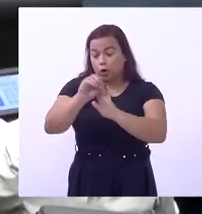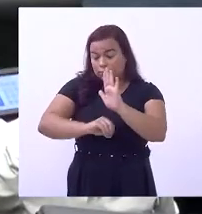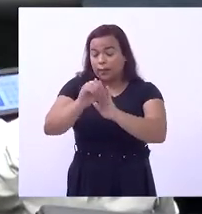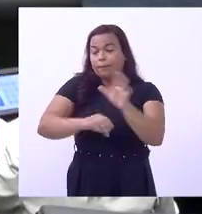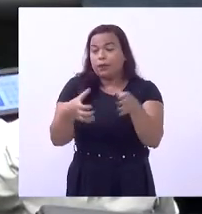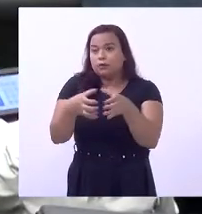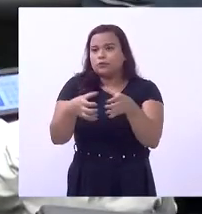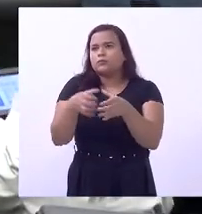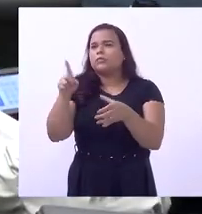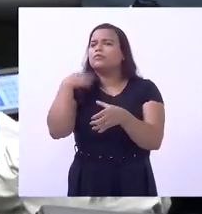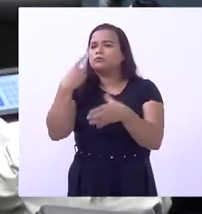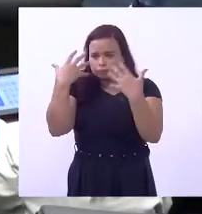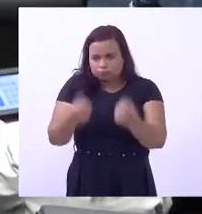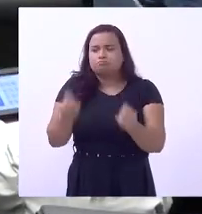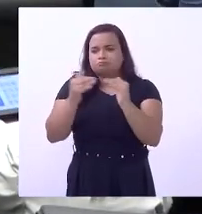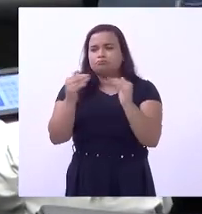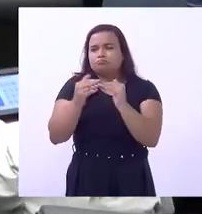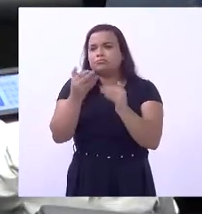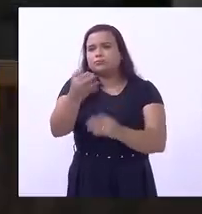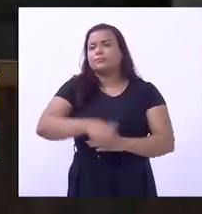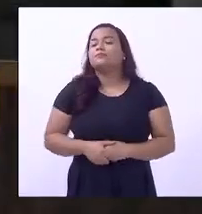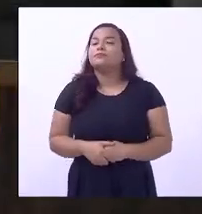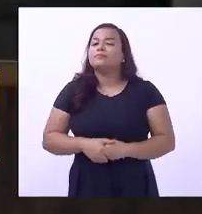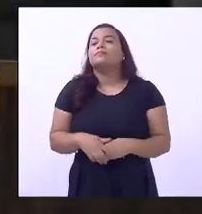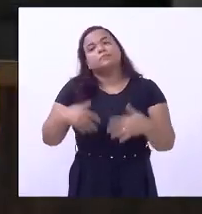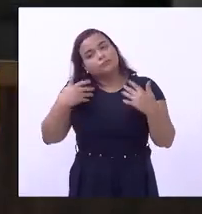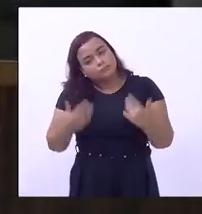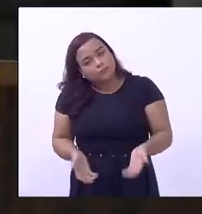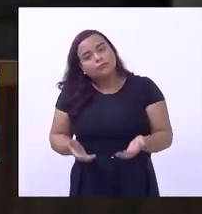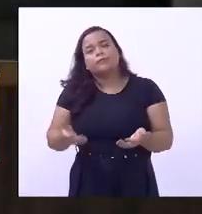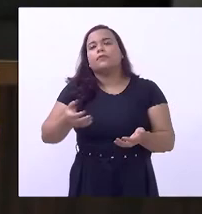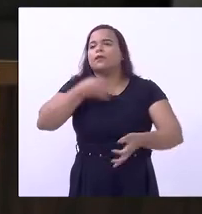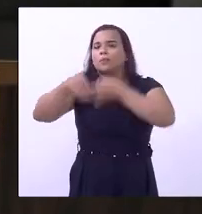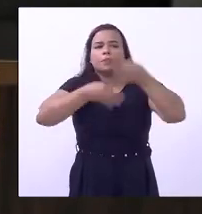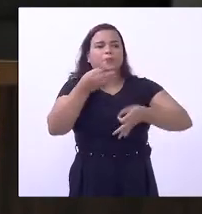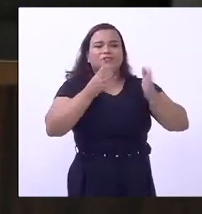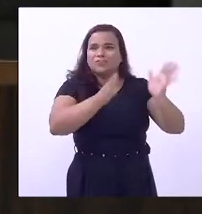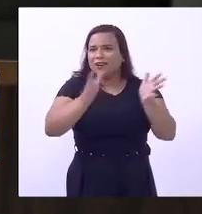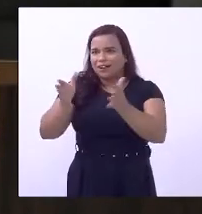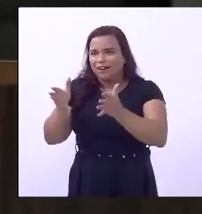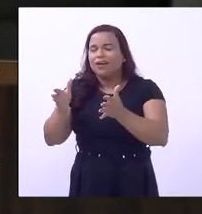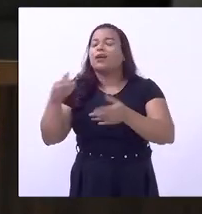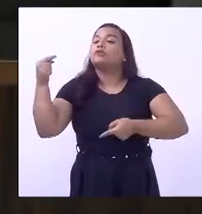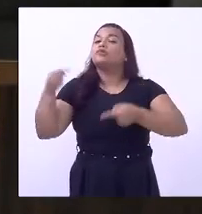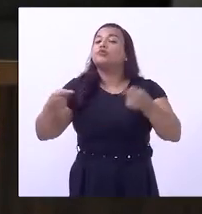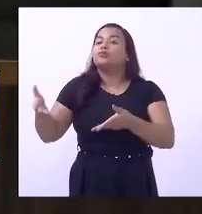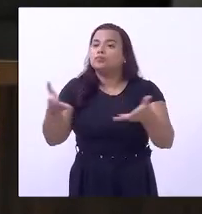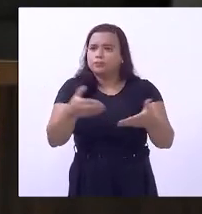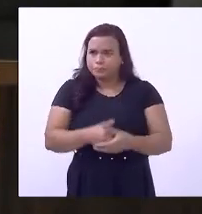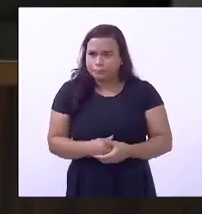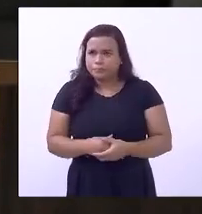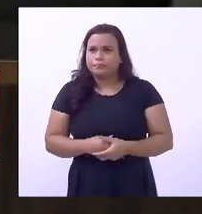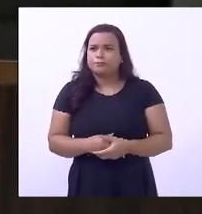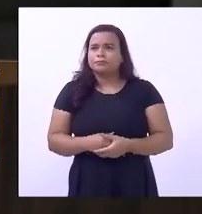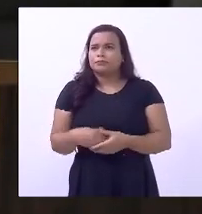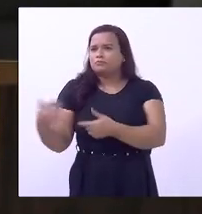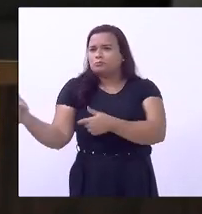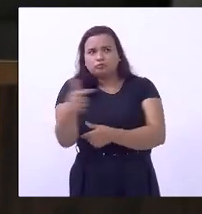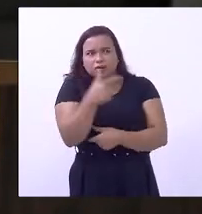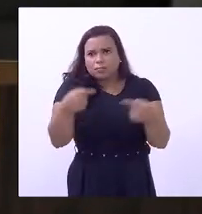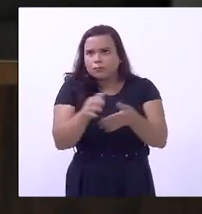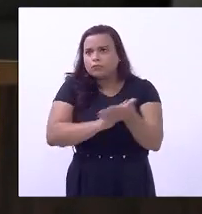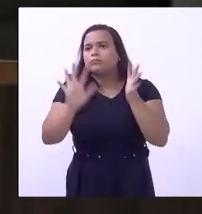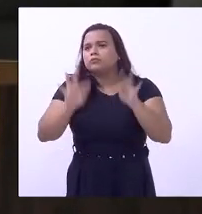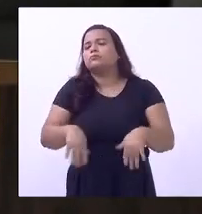Senhor presidente, parecer é favorável. Com os pareceres emitidos em discussão. Não havendo quem queira discutir,